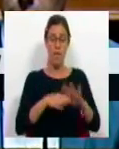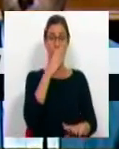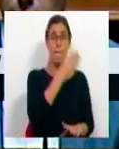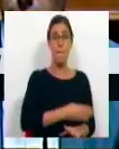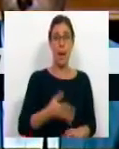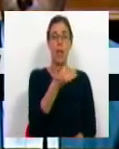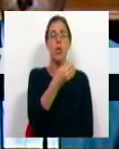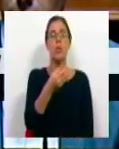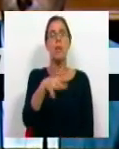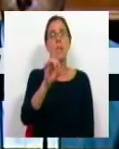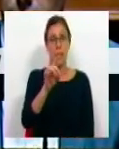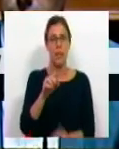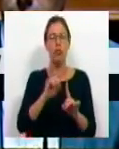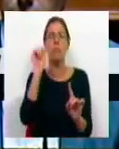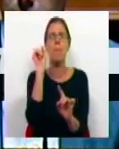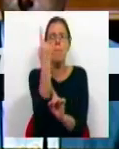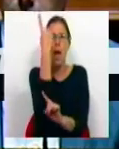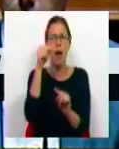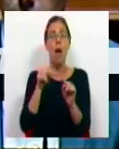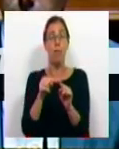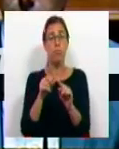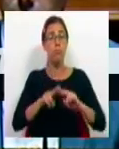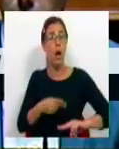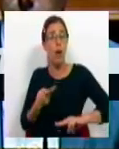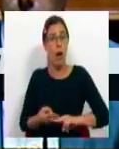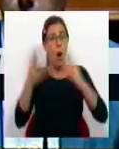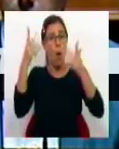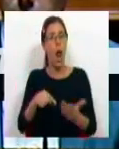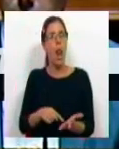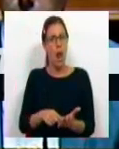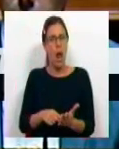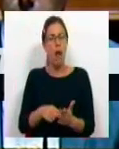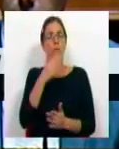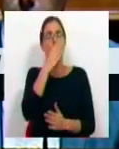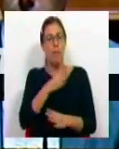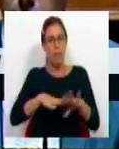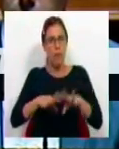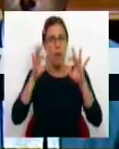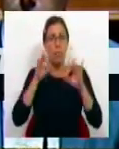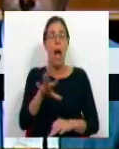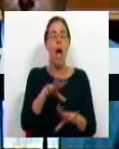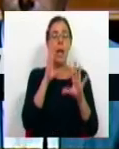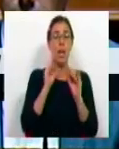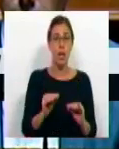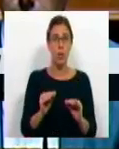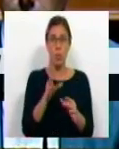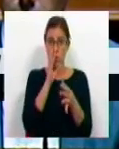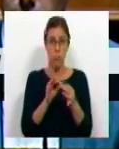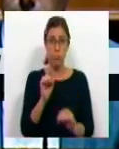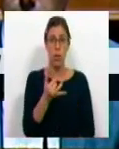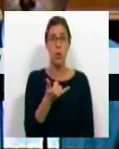executados, 2016 é o primeiro ano em que há um reforço orçamental executado na educação e não é